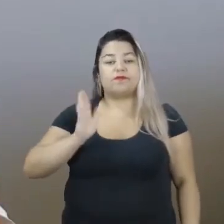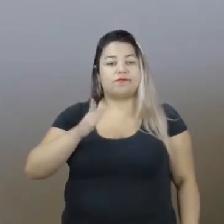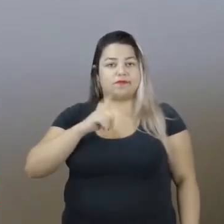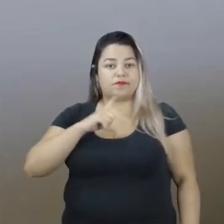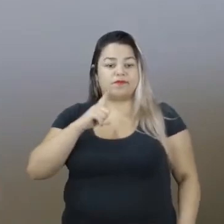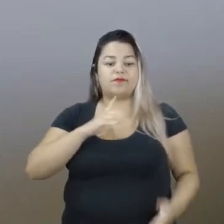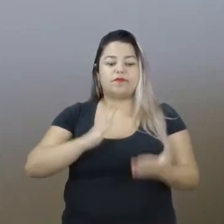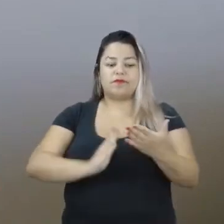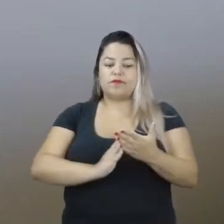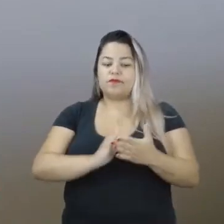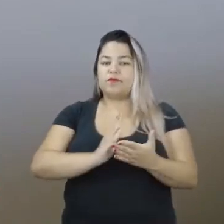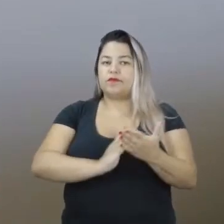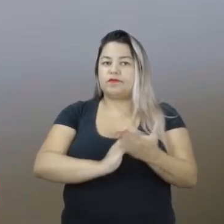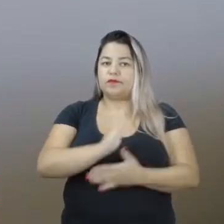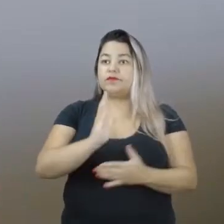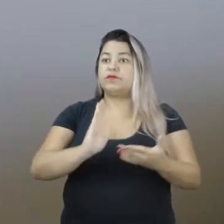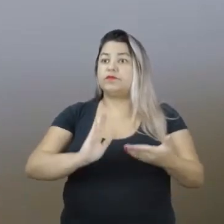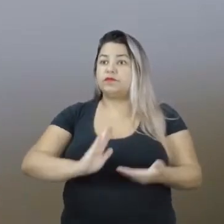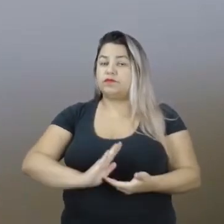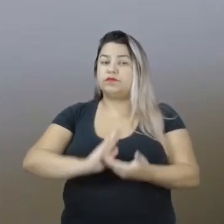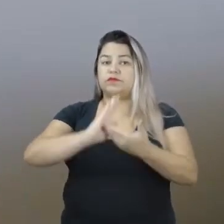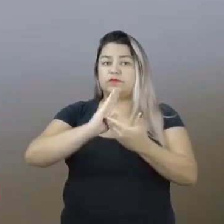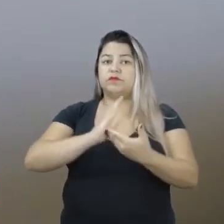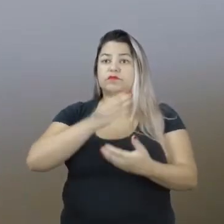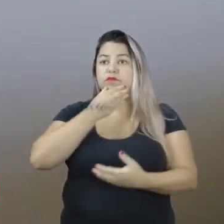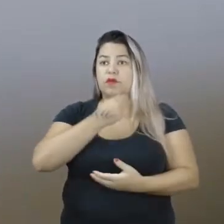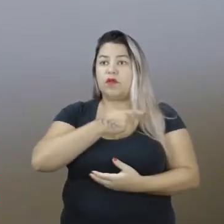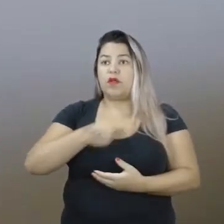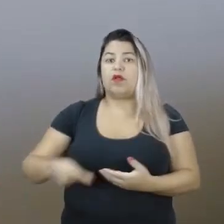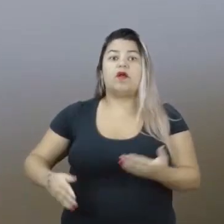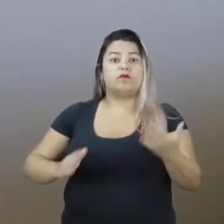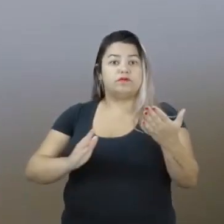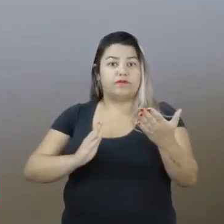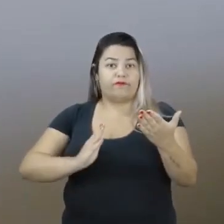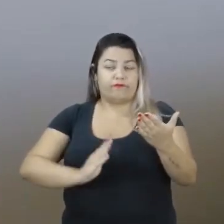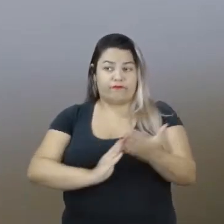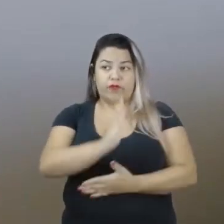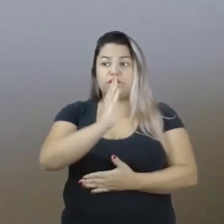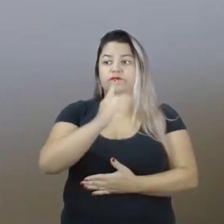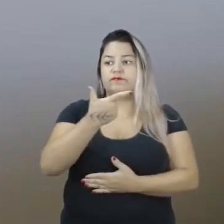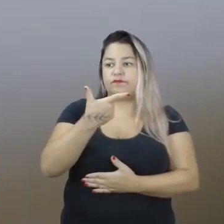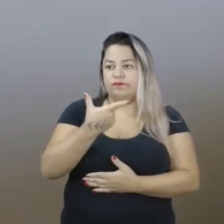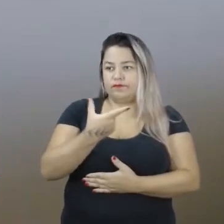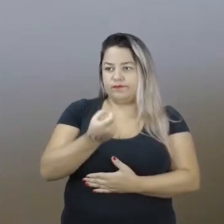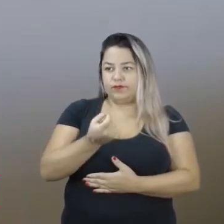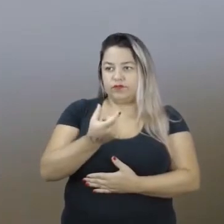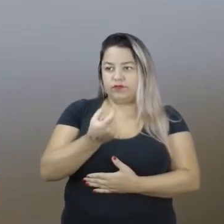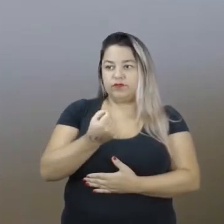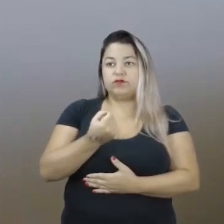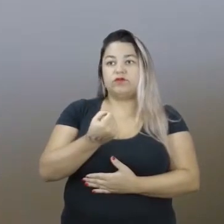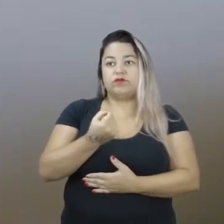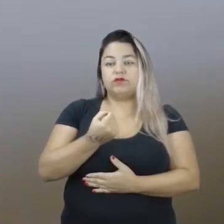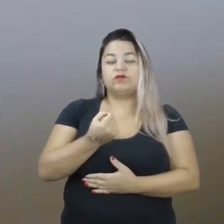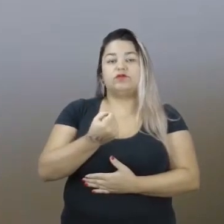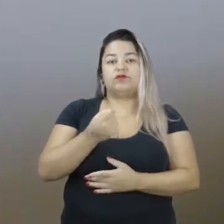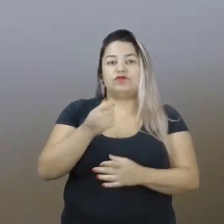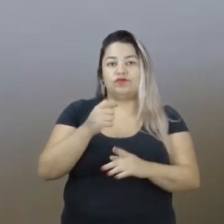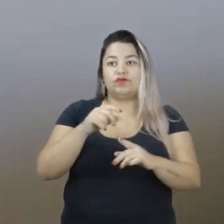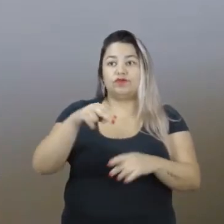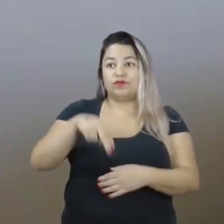Câmara, e o presidente Lula vai sancionar agora, inclusive 20 de novembro,